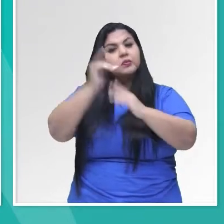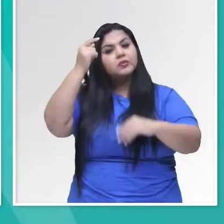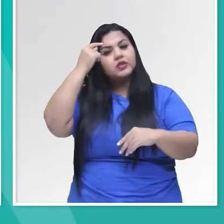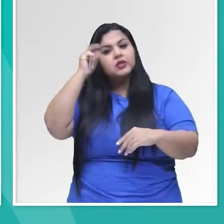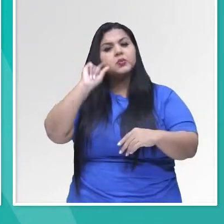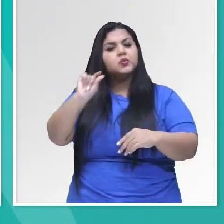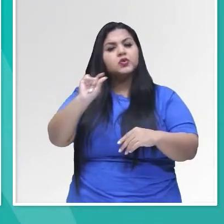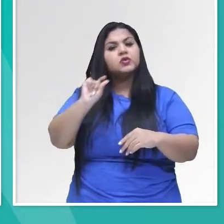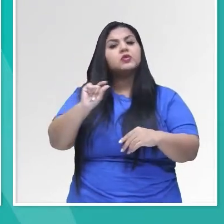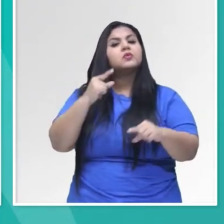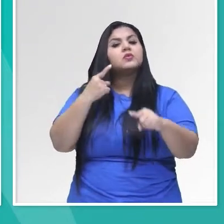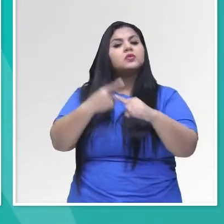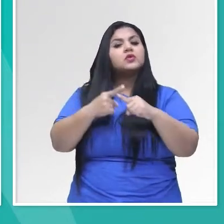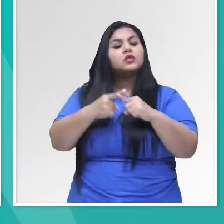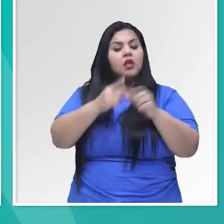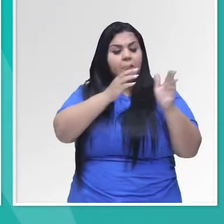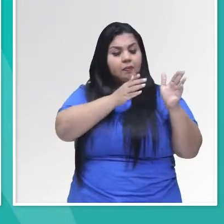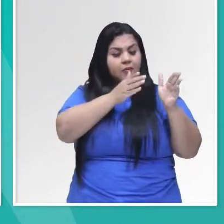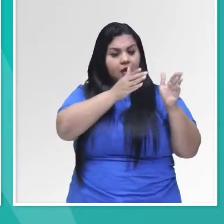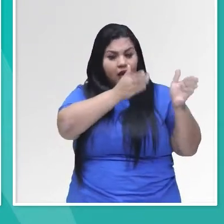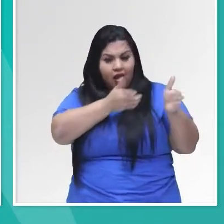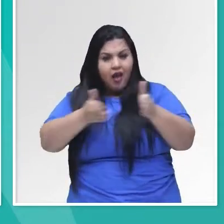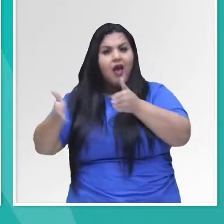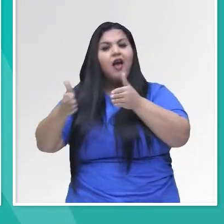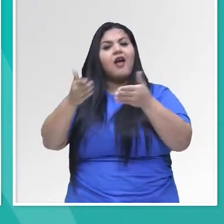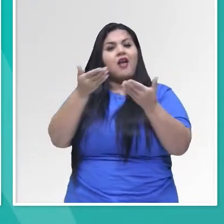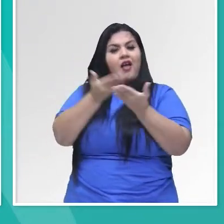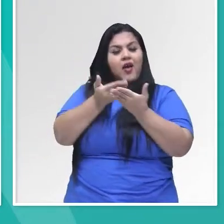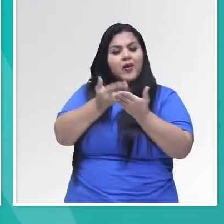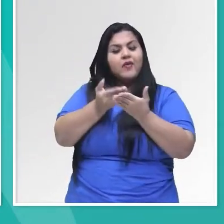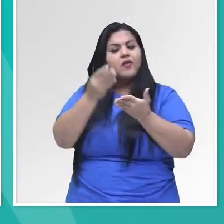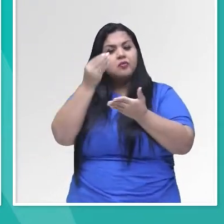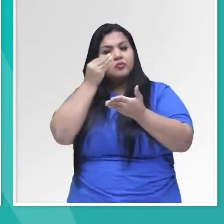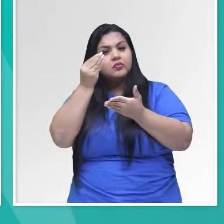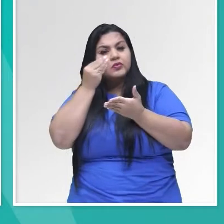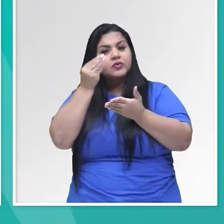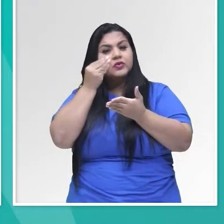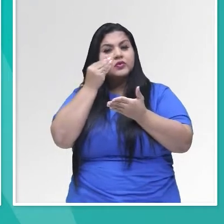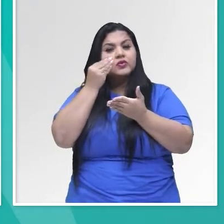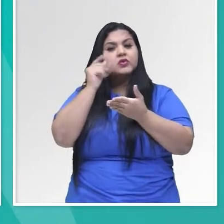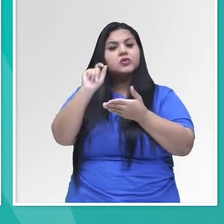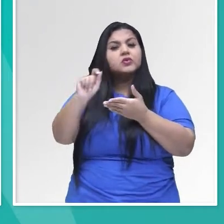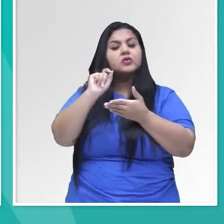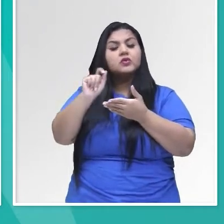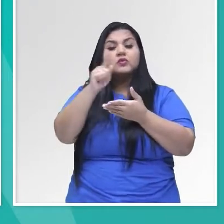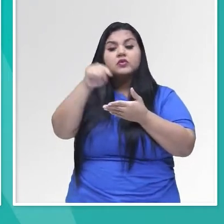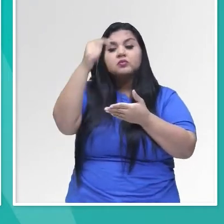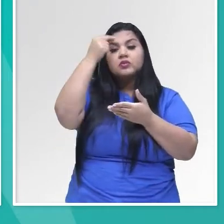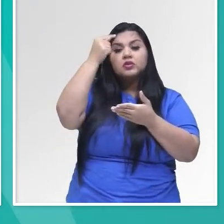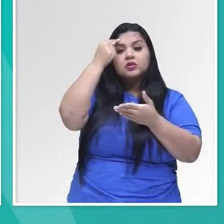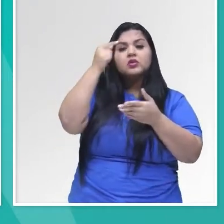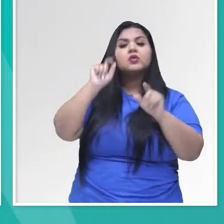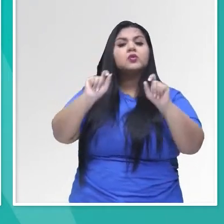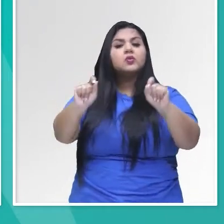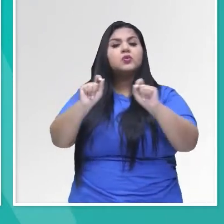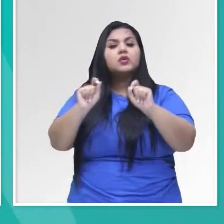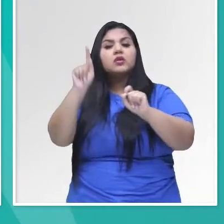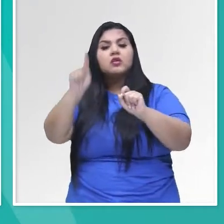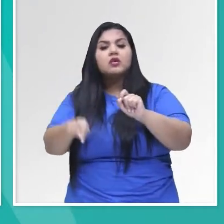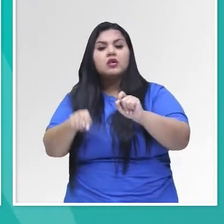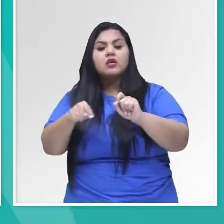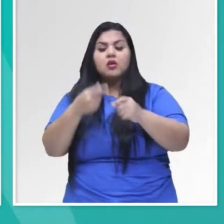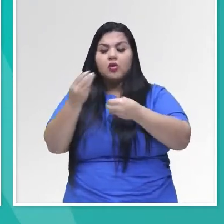sobre isso, porque durante a aula nós vamos observar em relação ao que você pensou e o que é,